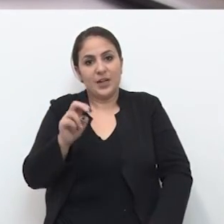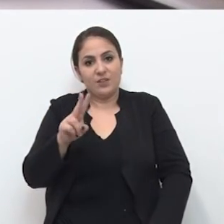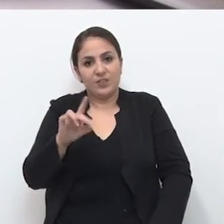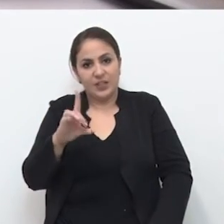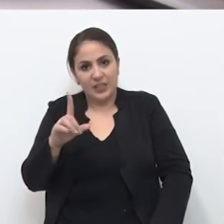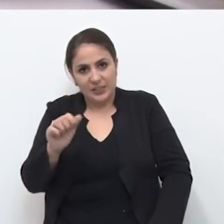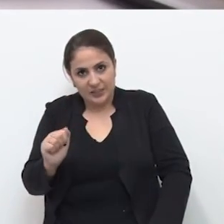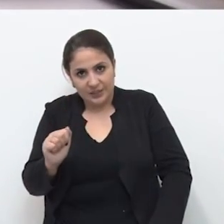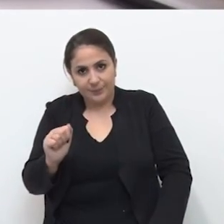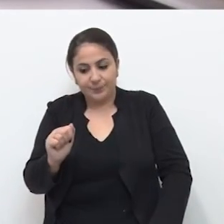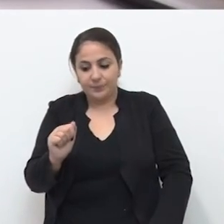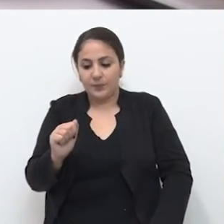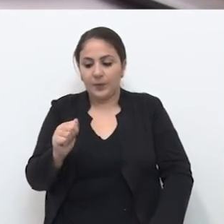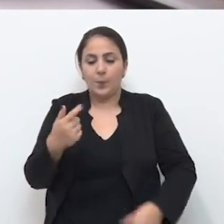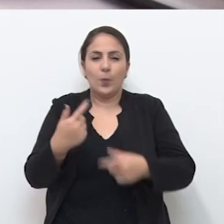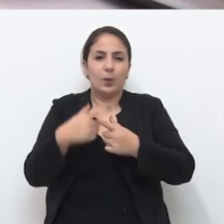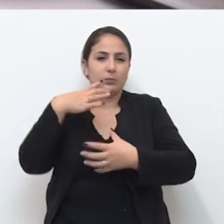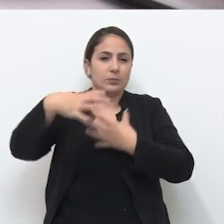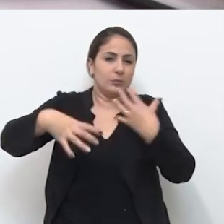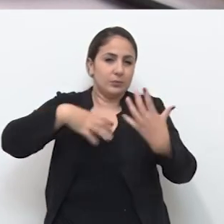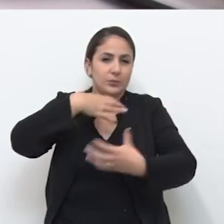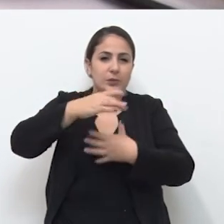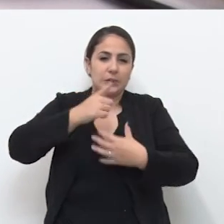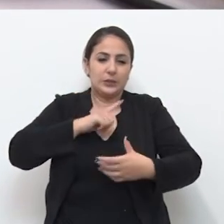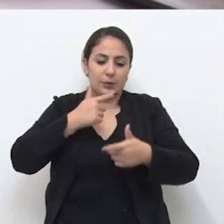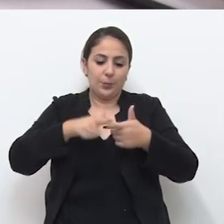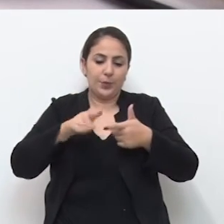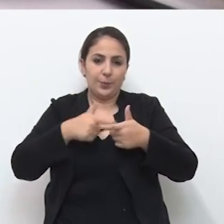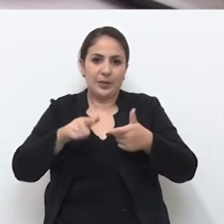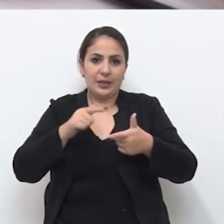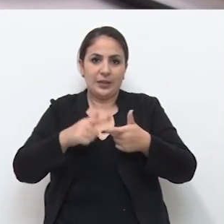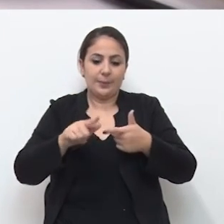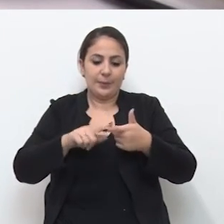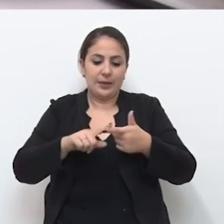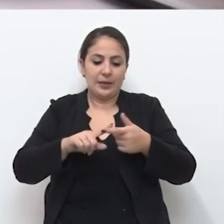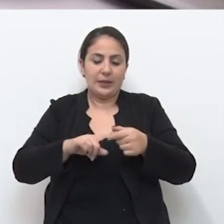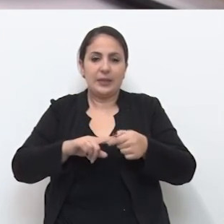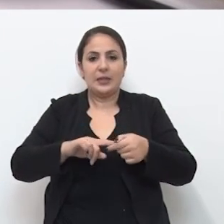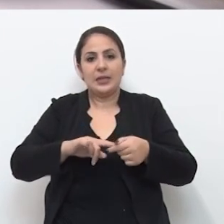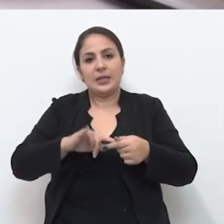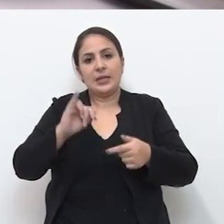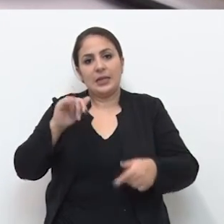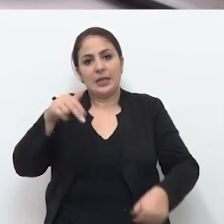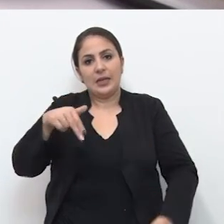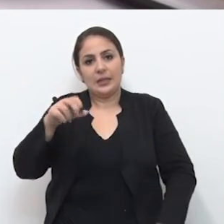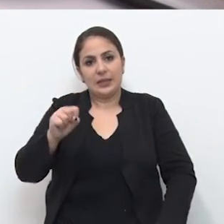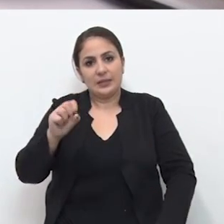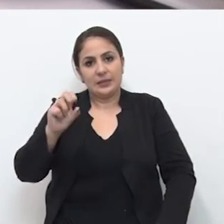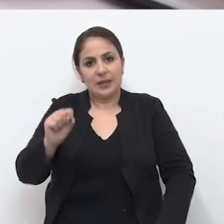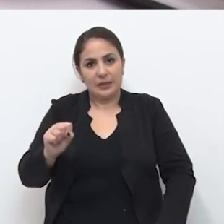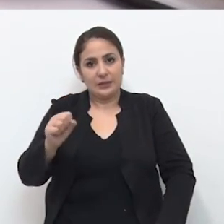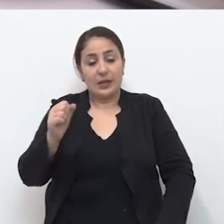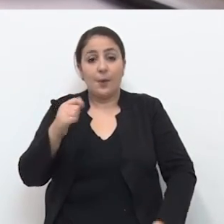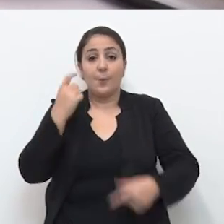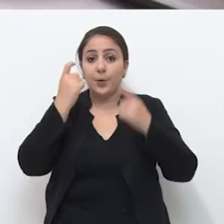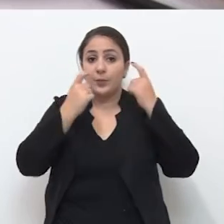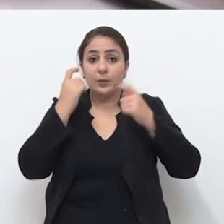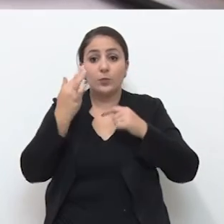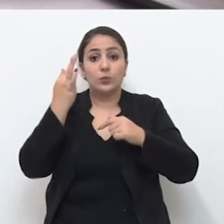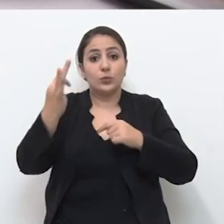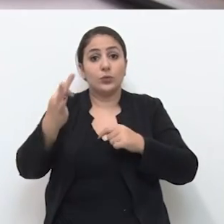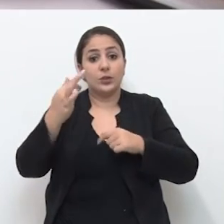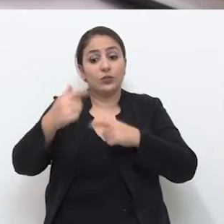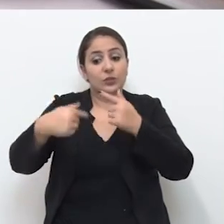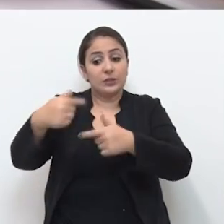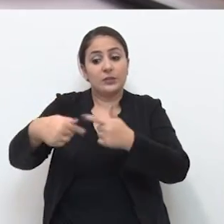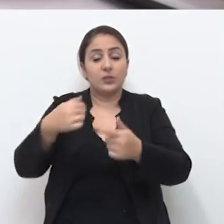previdenciária, por causa do caos que está se instalando no INSS. Então essa é uma preocupação para as gerações futuras e para o